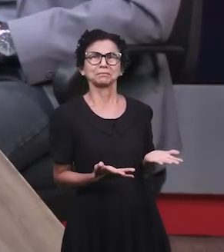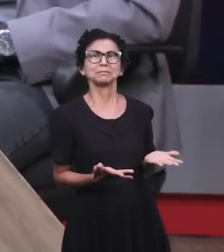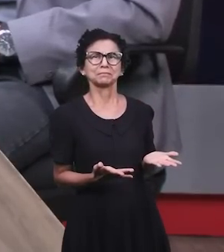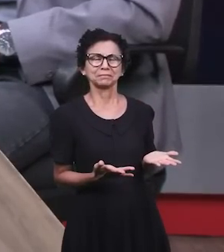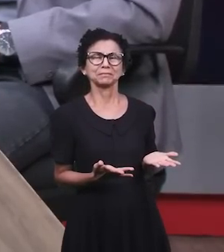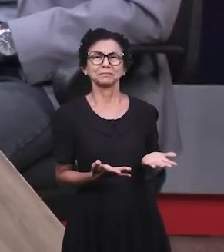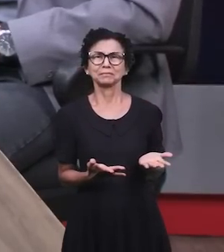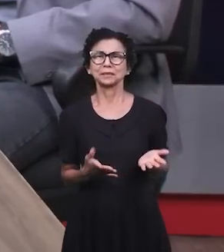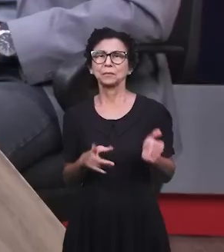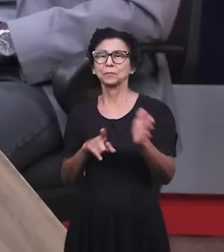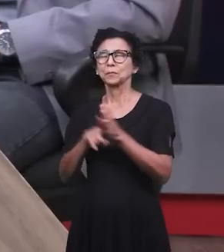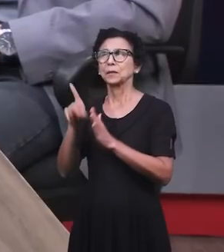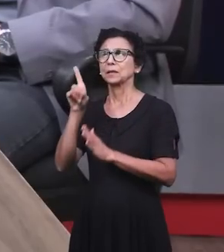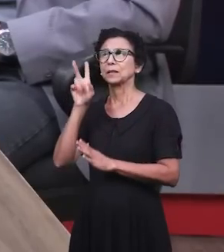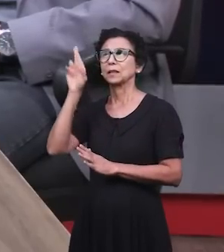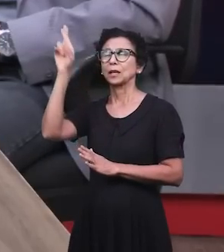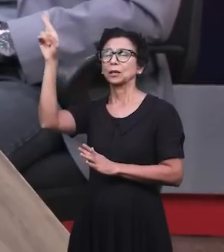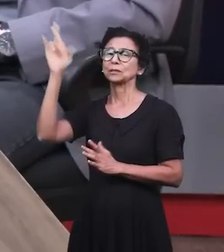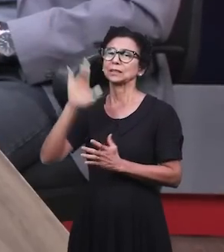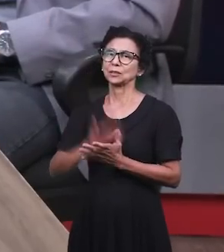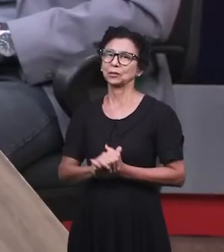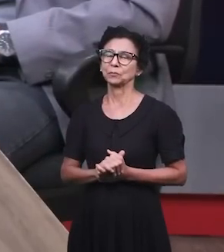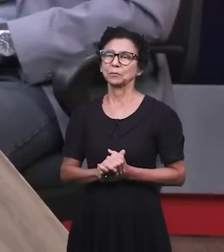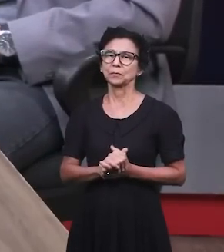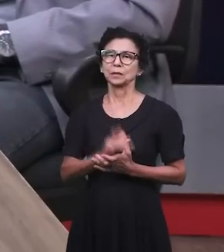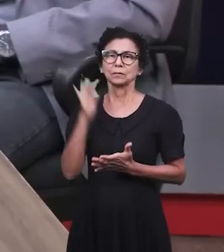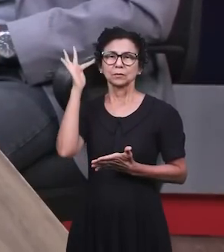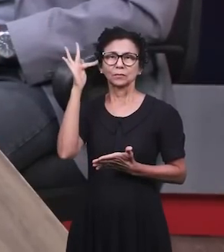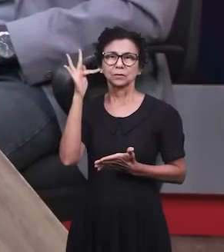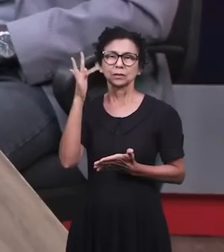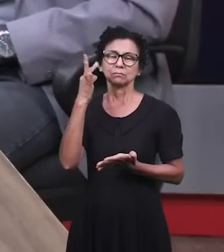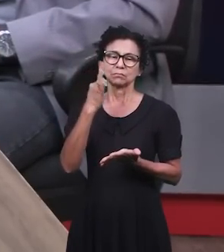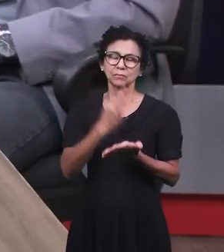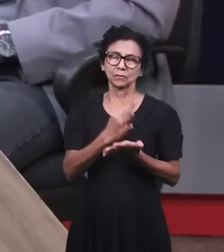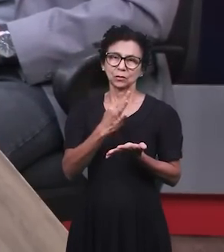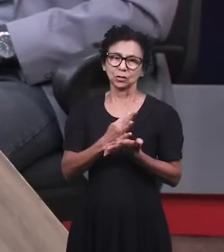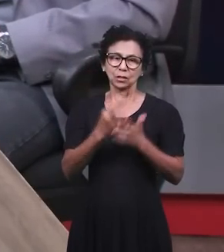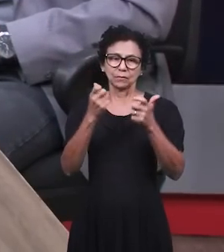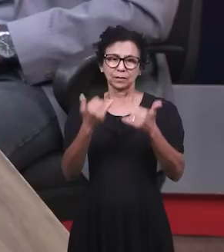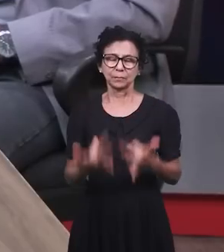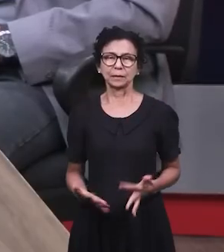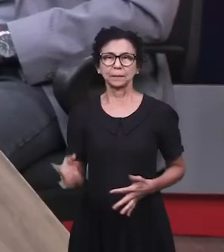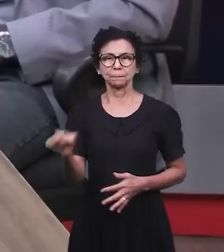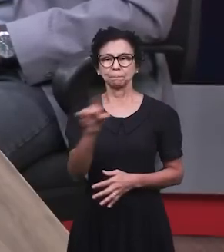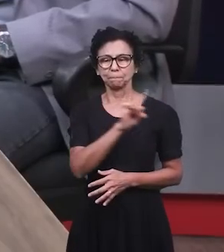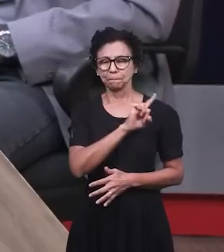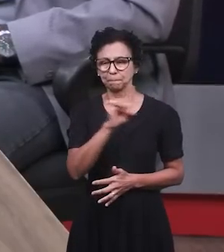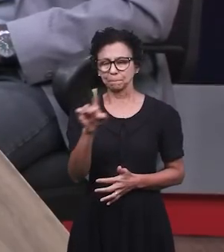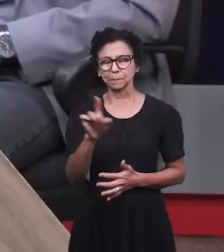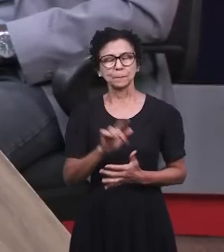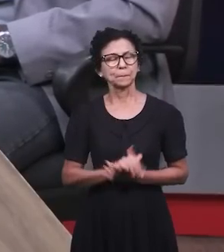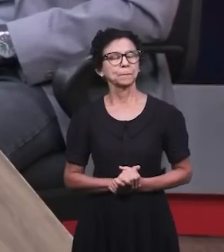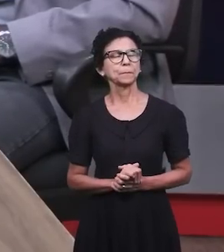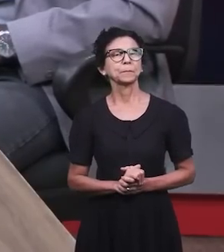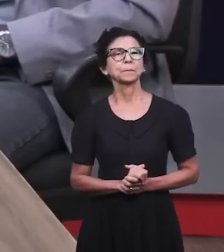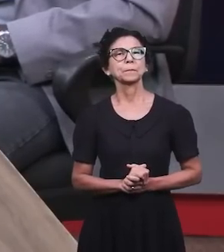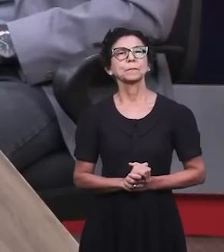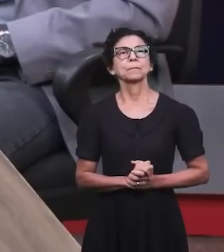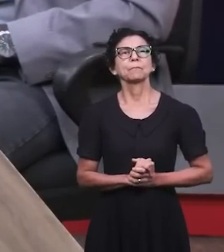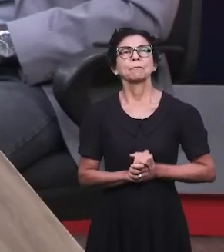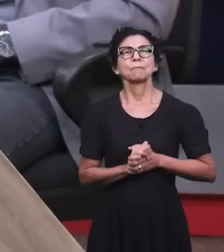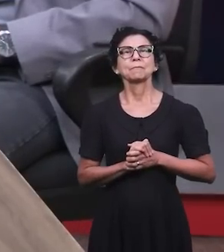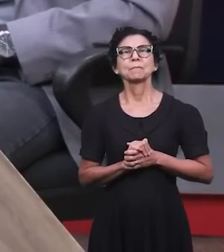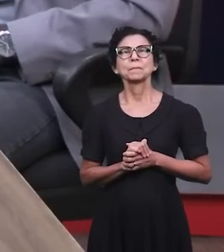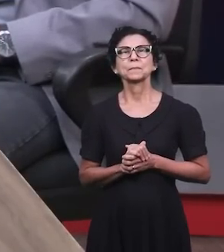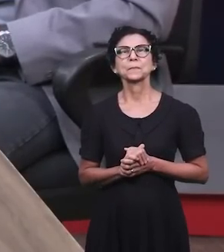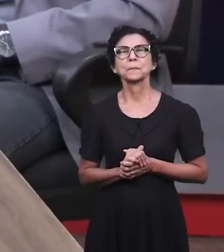Então, a filosofia não vai chegar, a teologia não vai chegar, mas o que vem da eternidade, que é revelado pelo Espírito Santo, ela